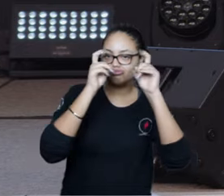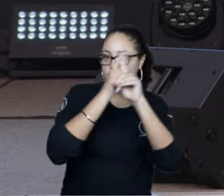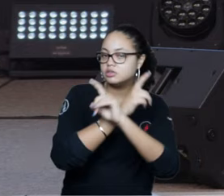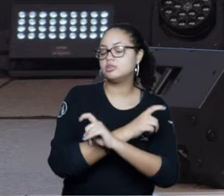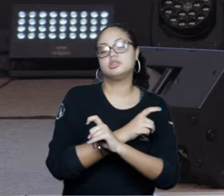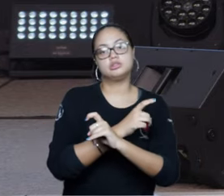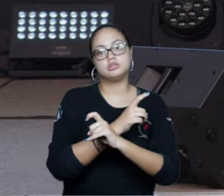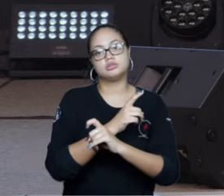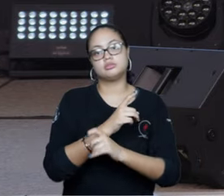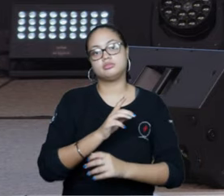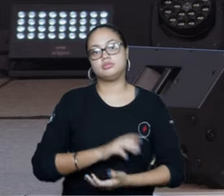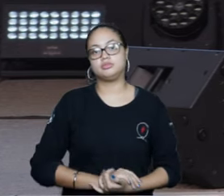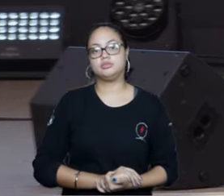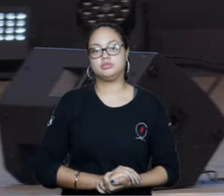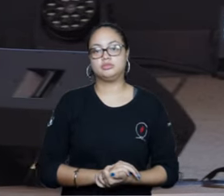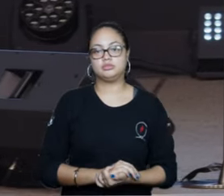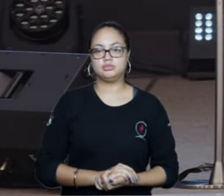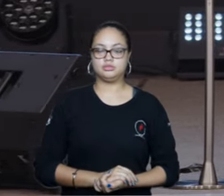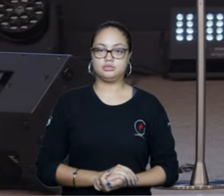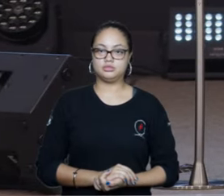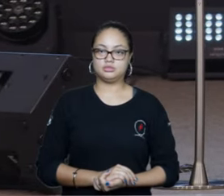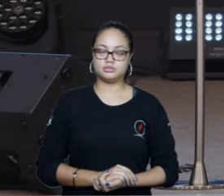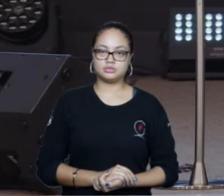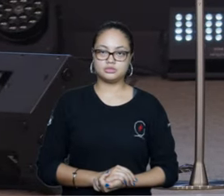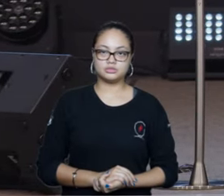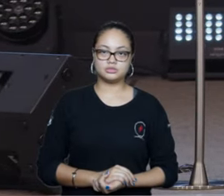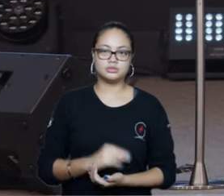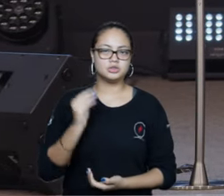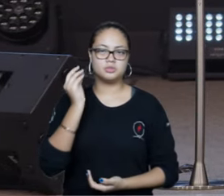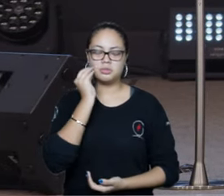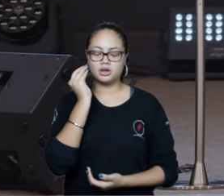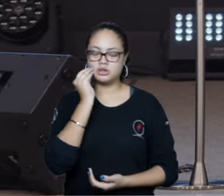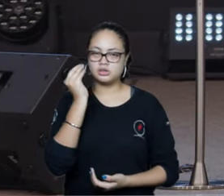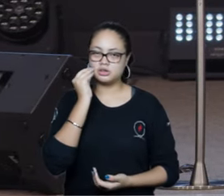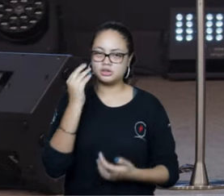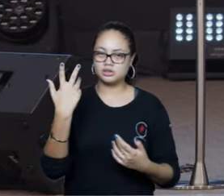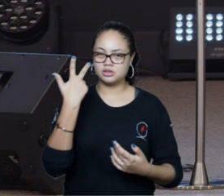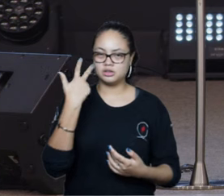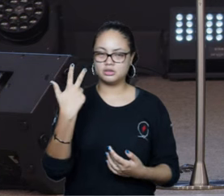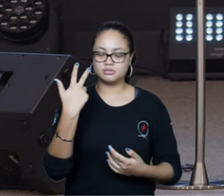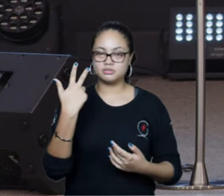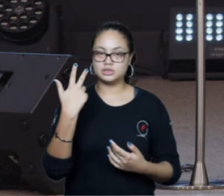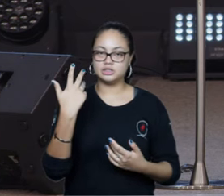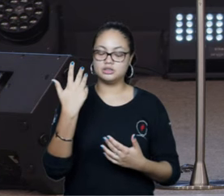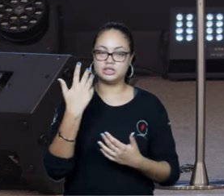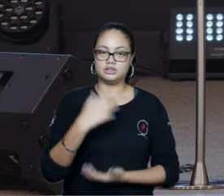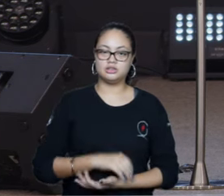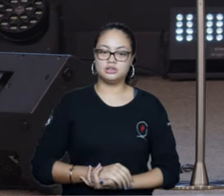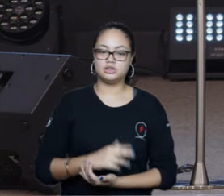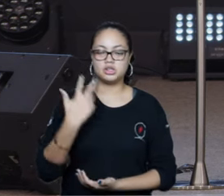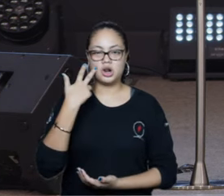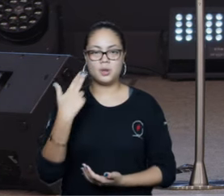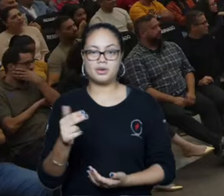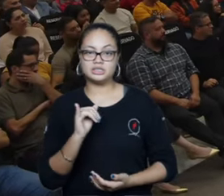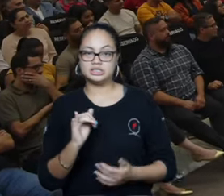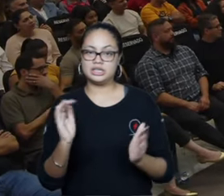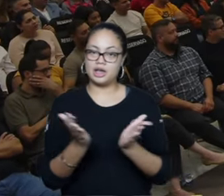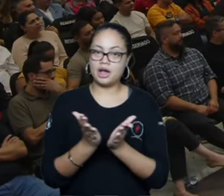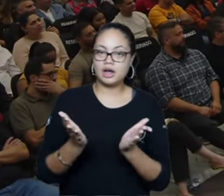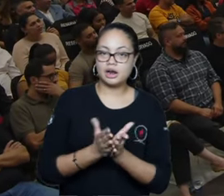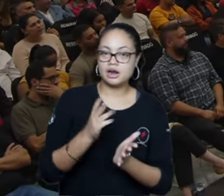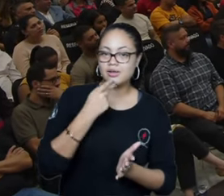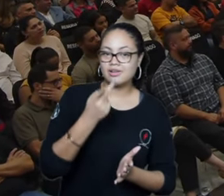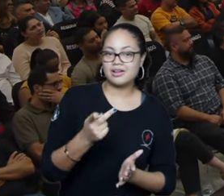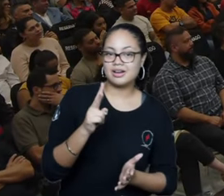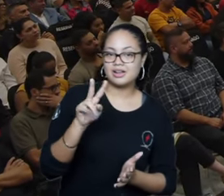irmão a expectação da natureza quem é crente diz